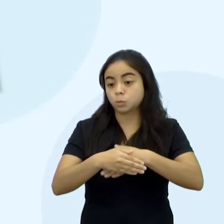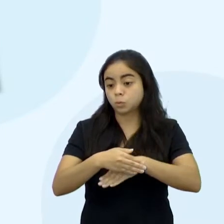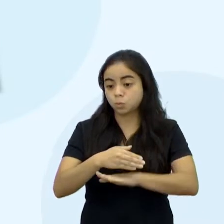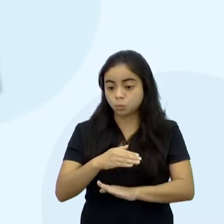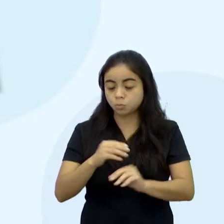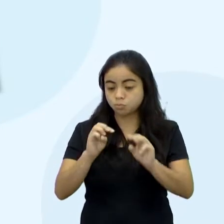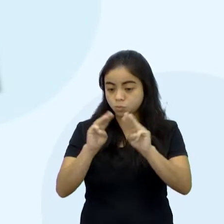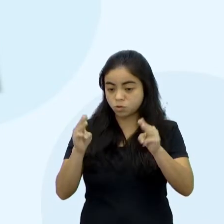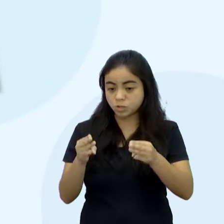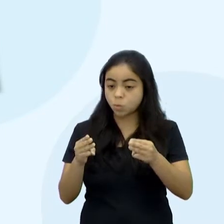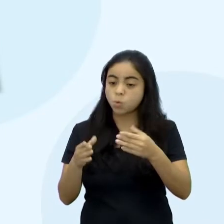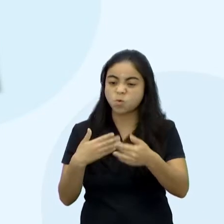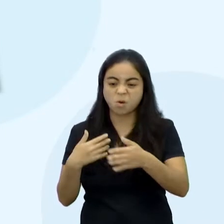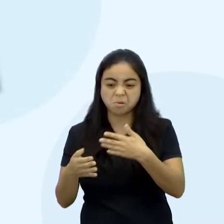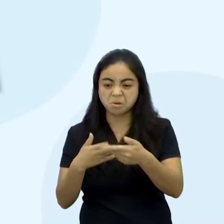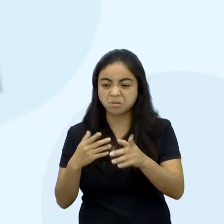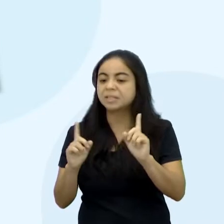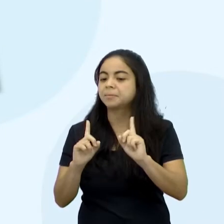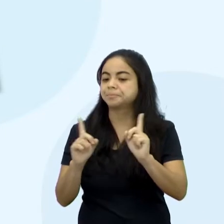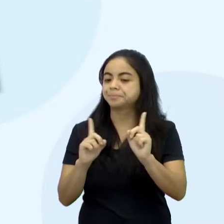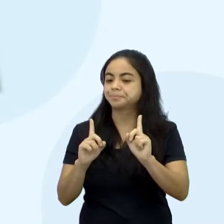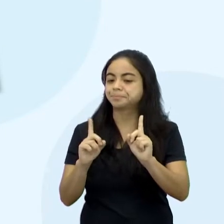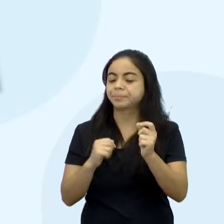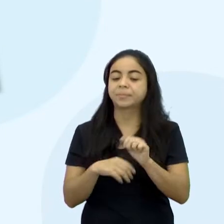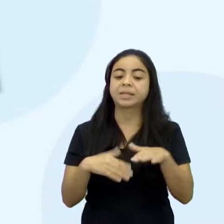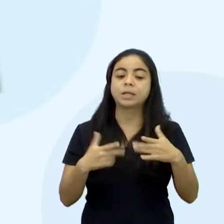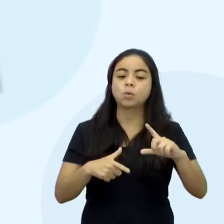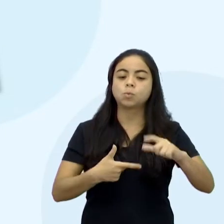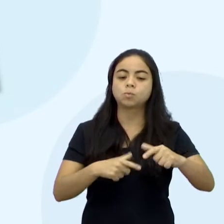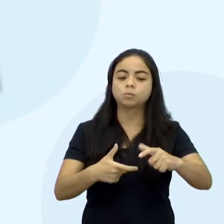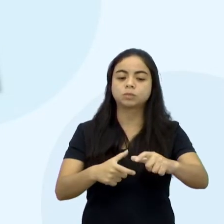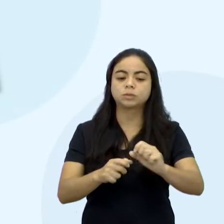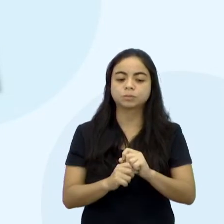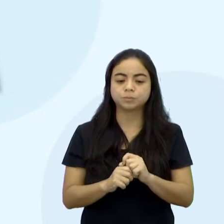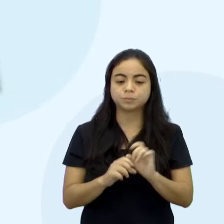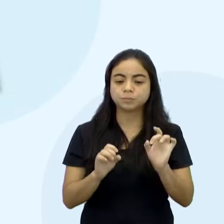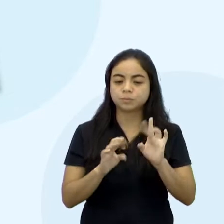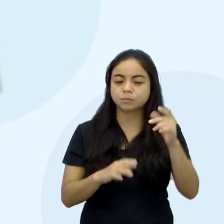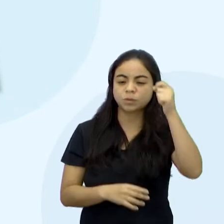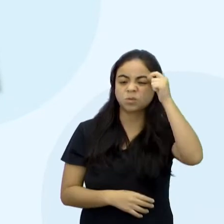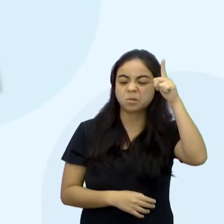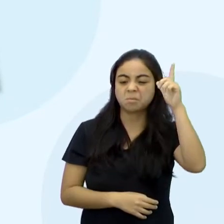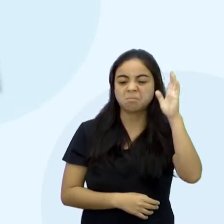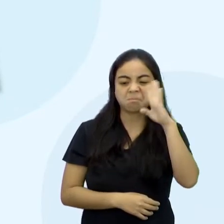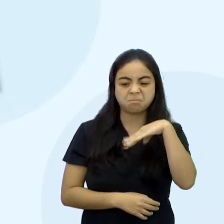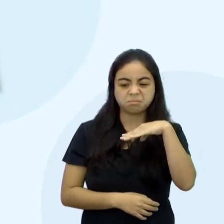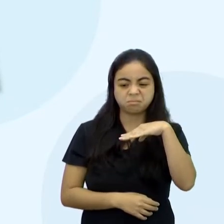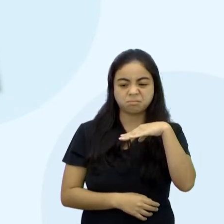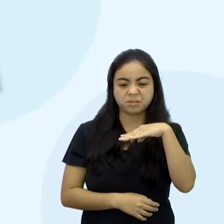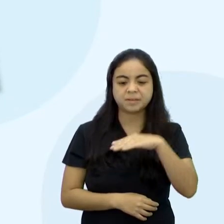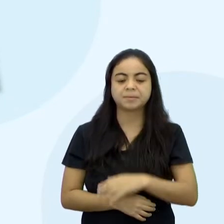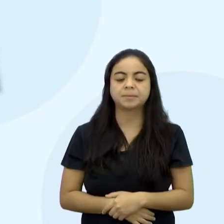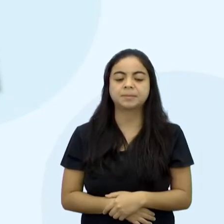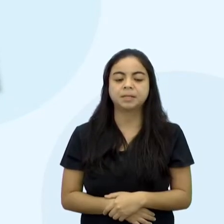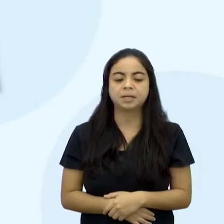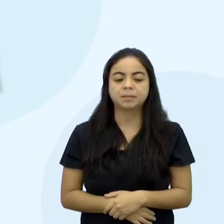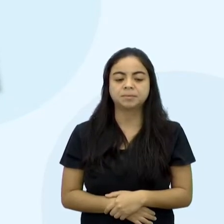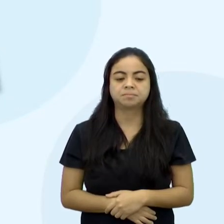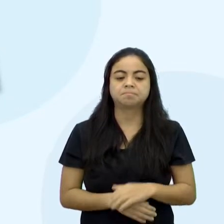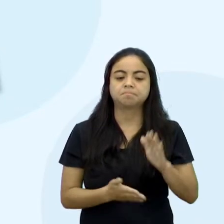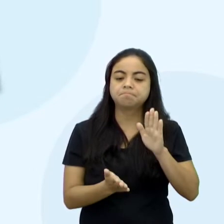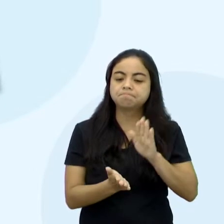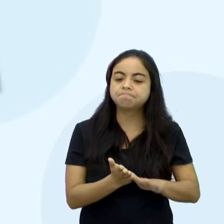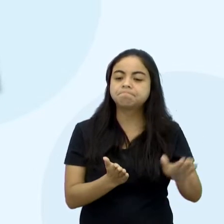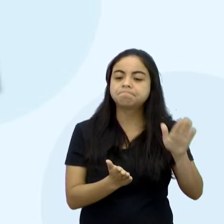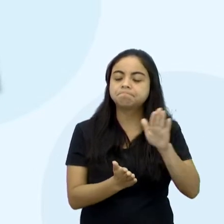coisa em um museu. Dito isso, quem entende os memes de internet apenas como cultura inútil está perdendo